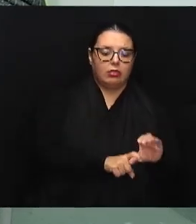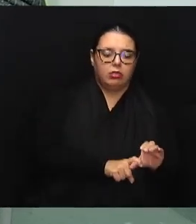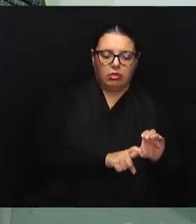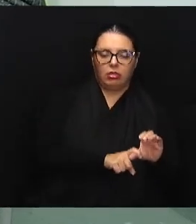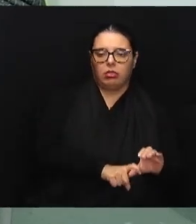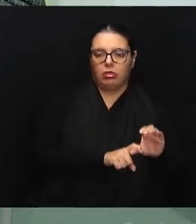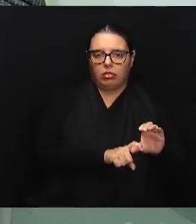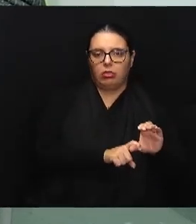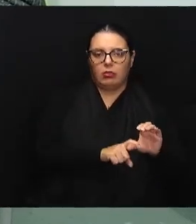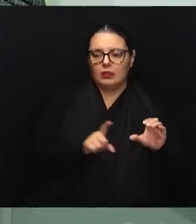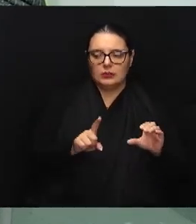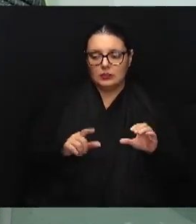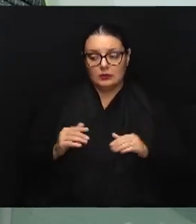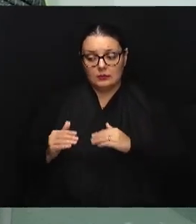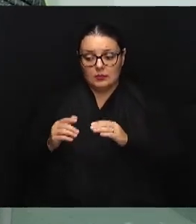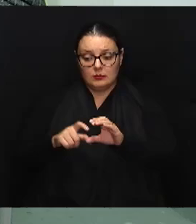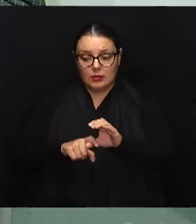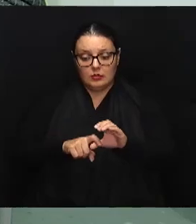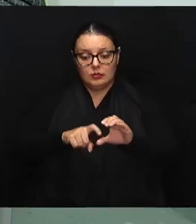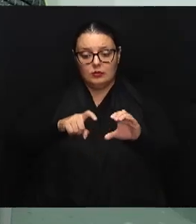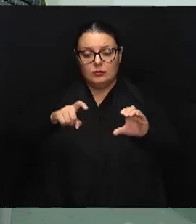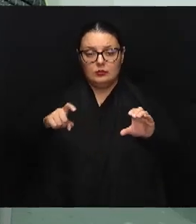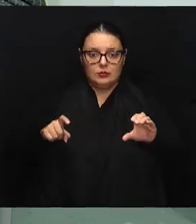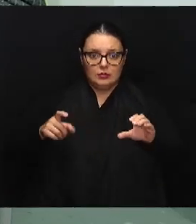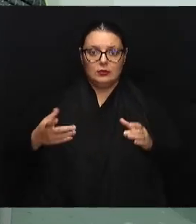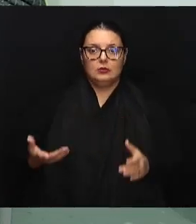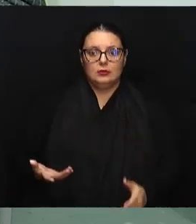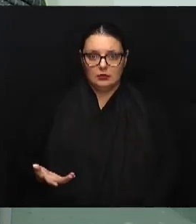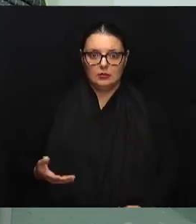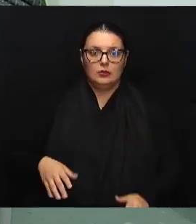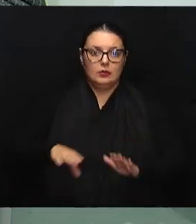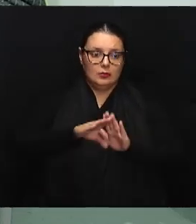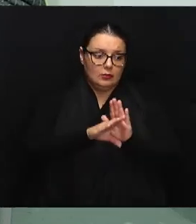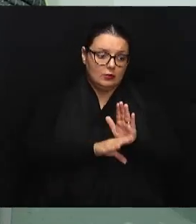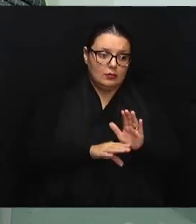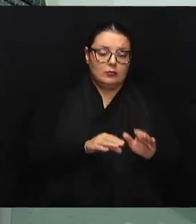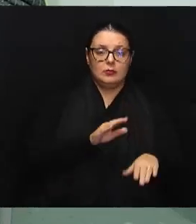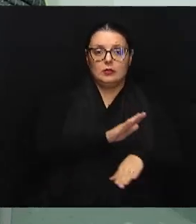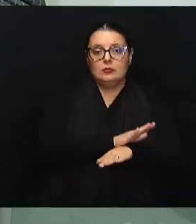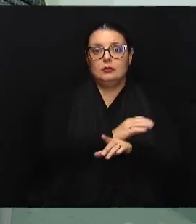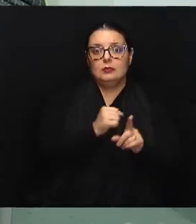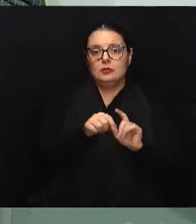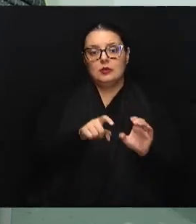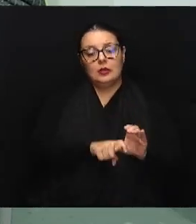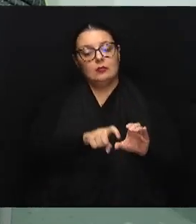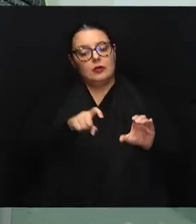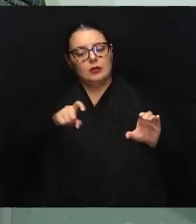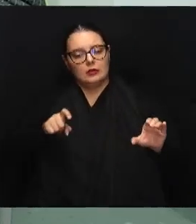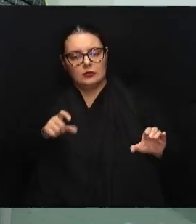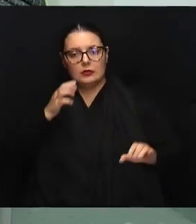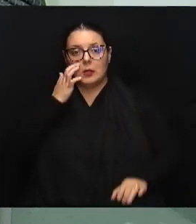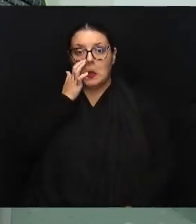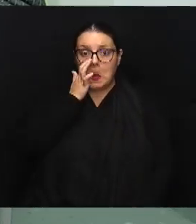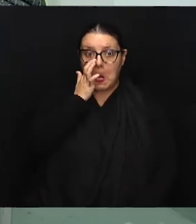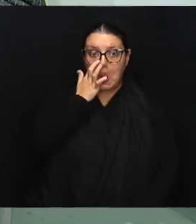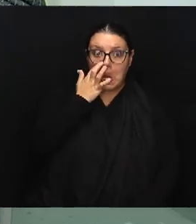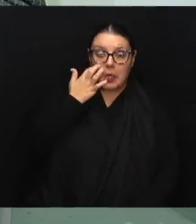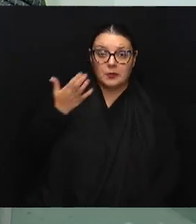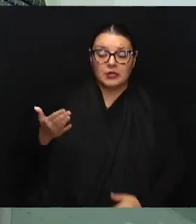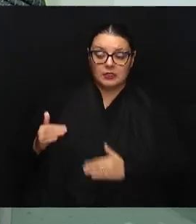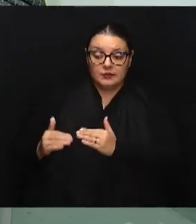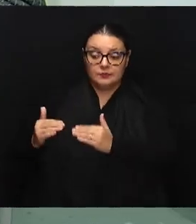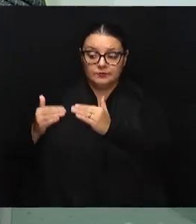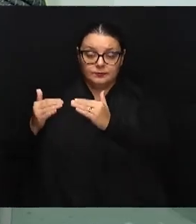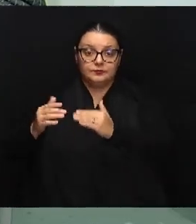dependência de um trabalho assistencial ou programas assistenciais, né? Mas para que ele cresça